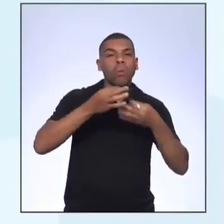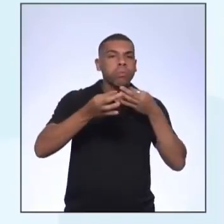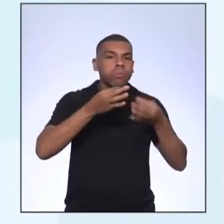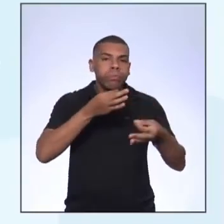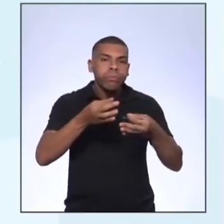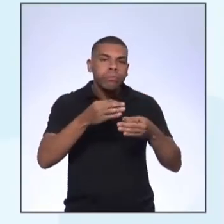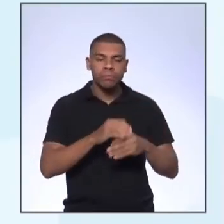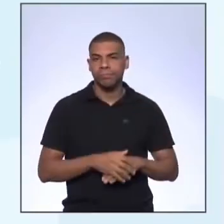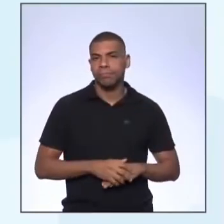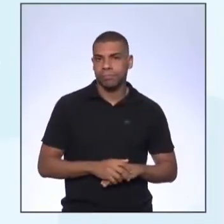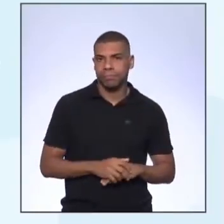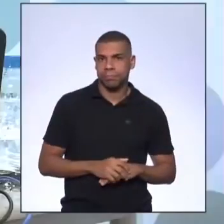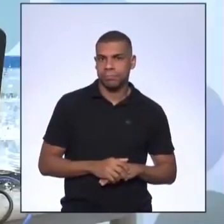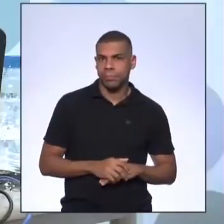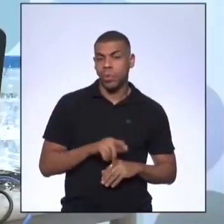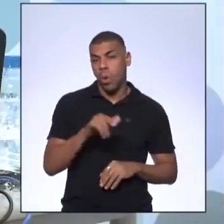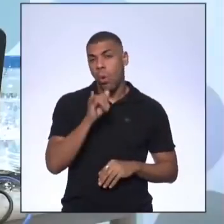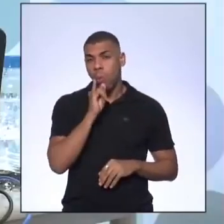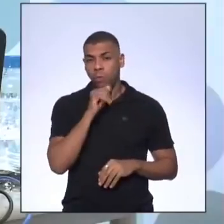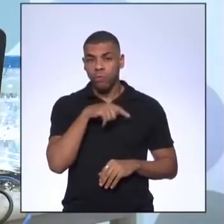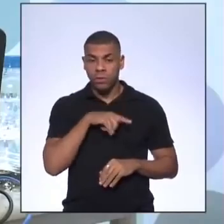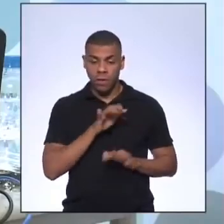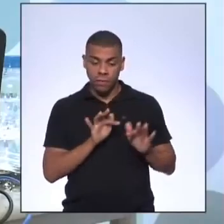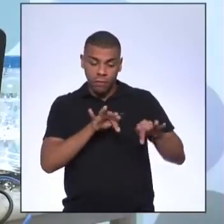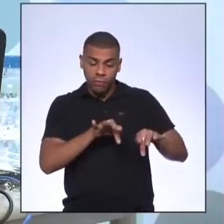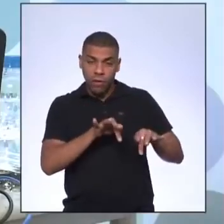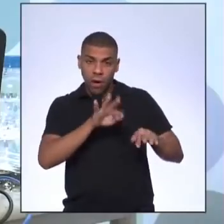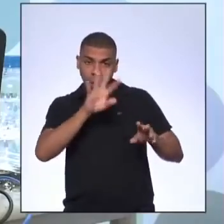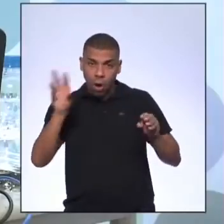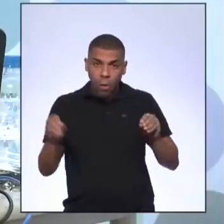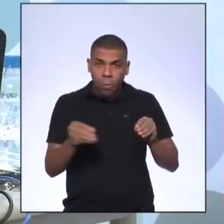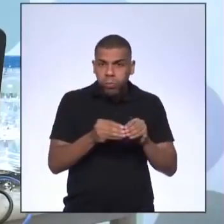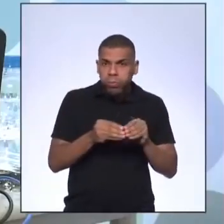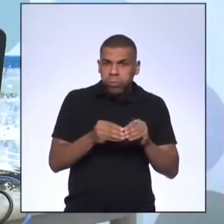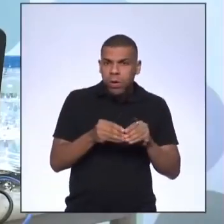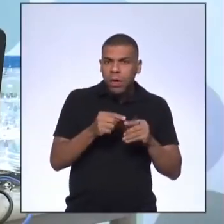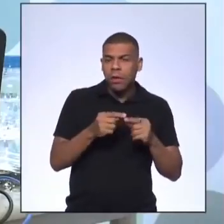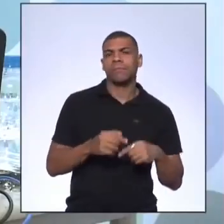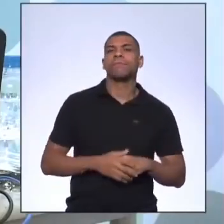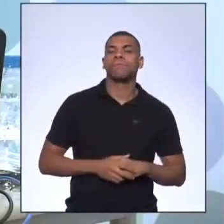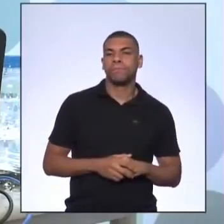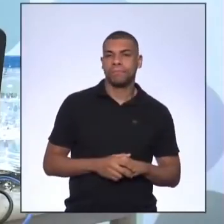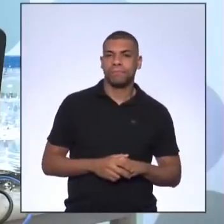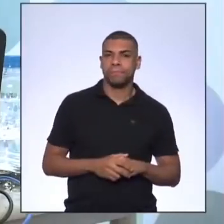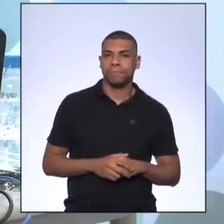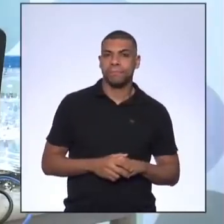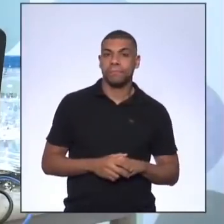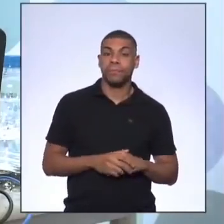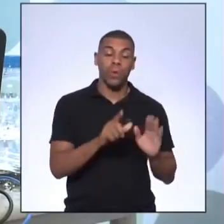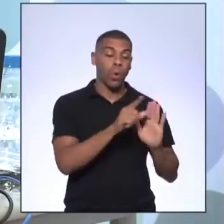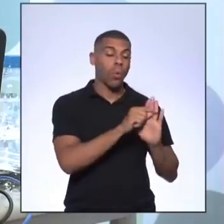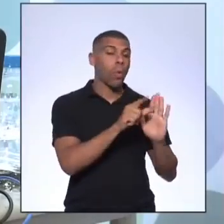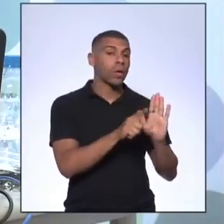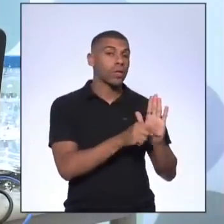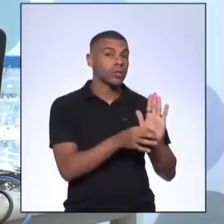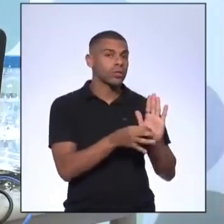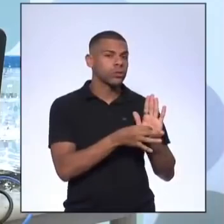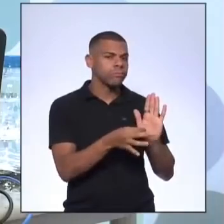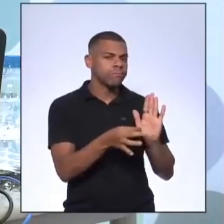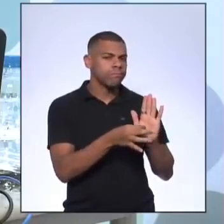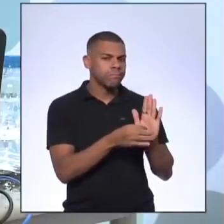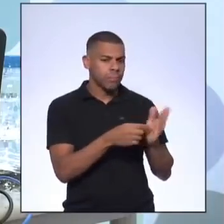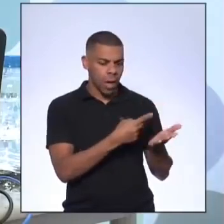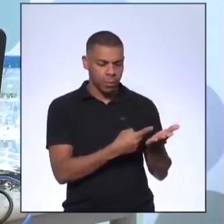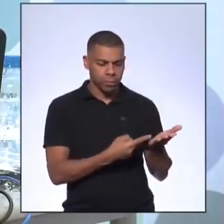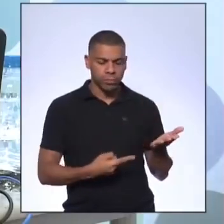de um posicionamento. Então, você vai retomar o que você começou ou defender. Tá? Então, o artigo de opinião, nós estamos lendo lá a